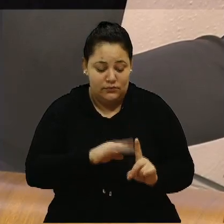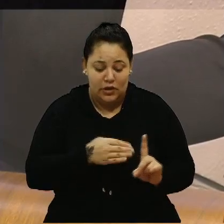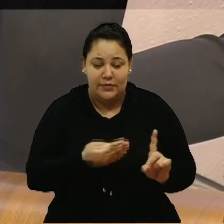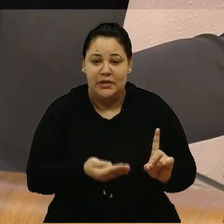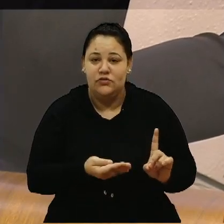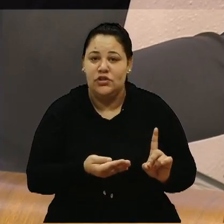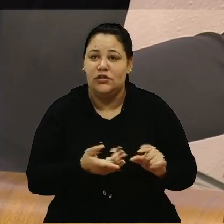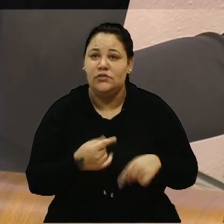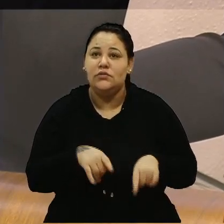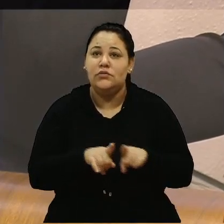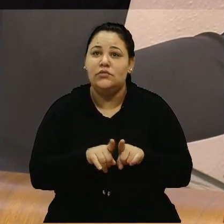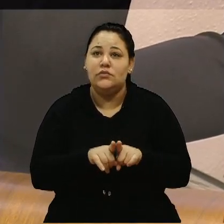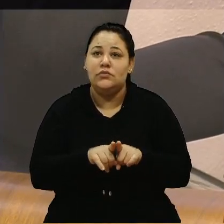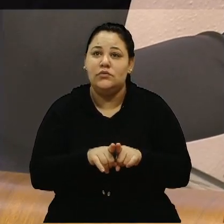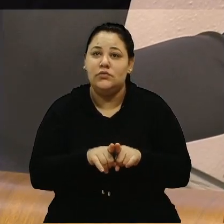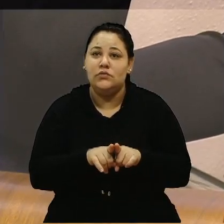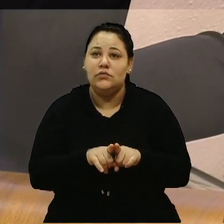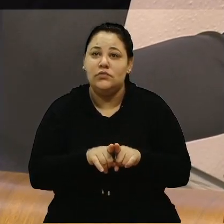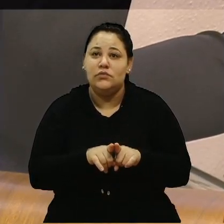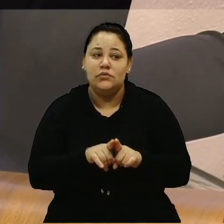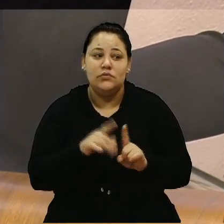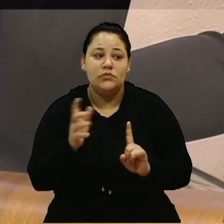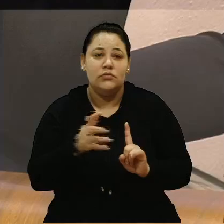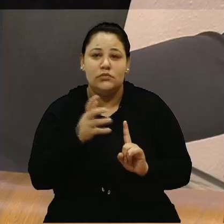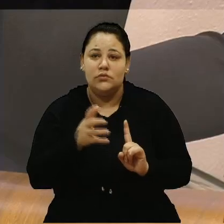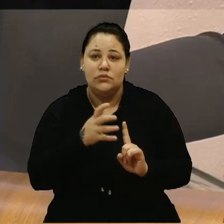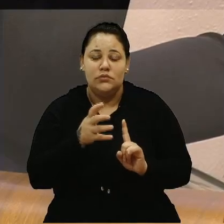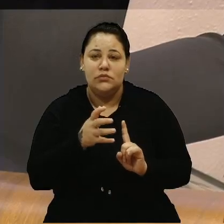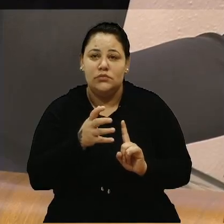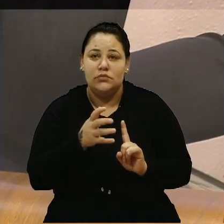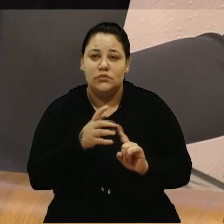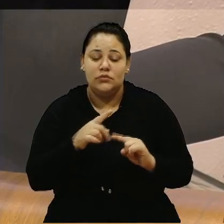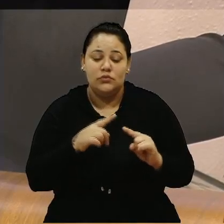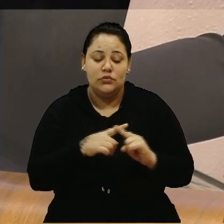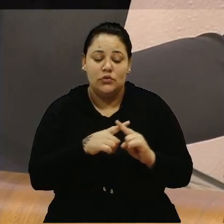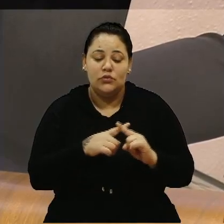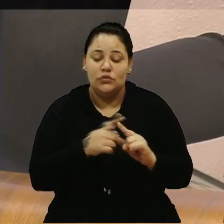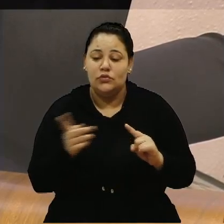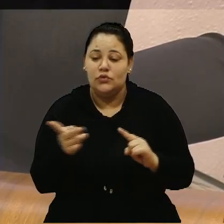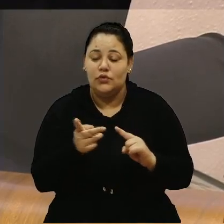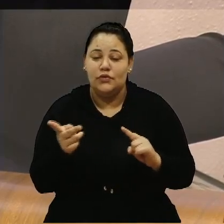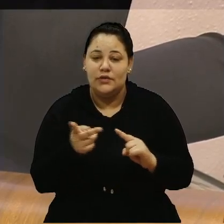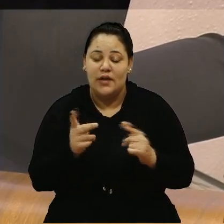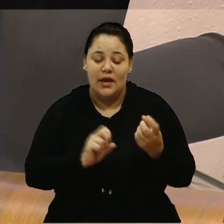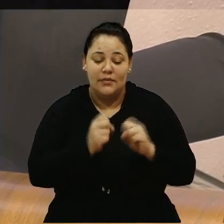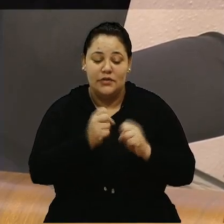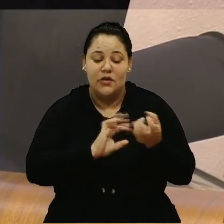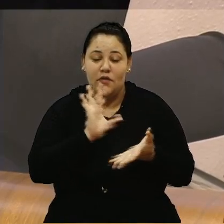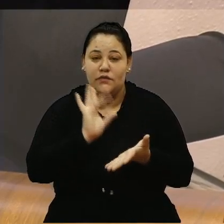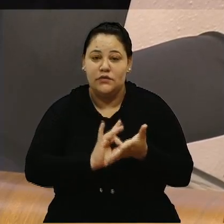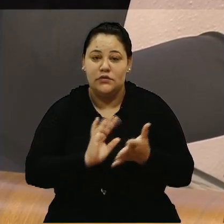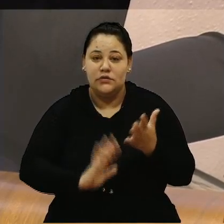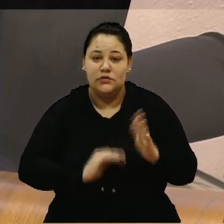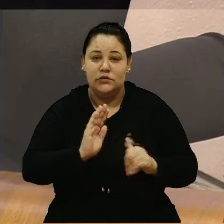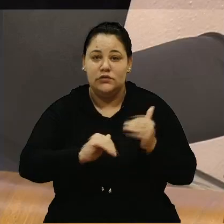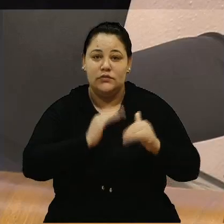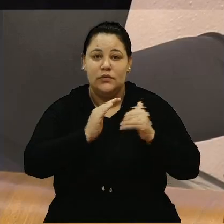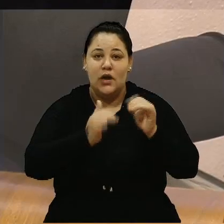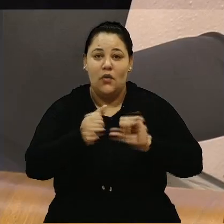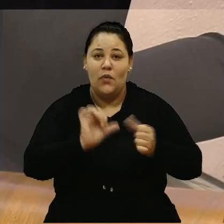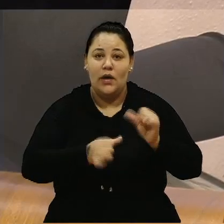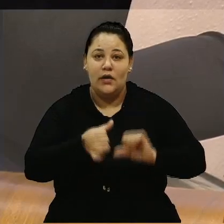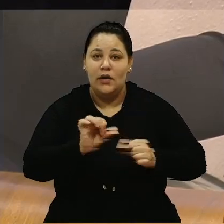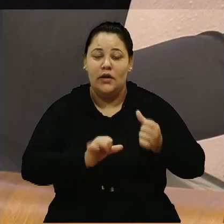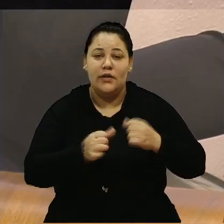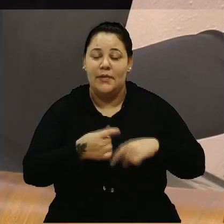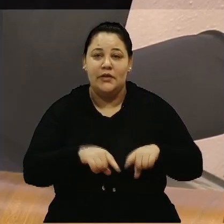Autotrave. Baseada no espírito empreendedor de seus sócios, a empresa confirma seu crescimento na qualidade em todos os segmentos